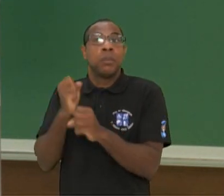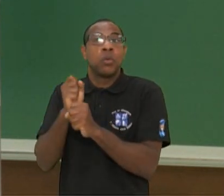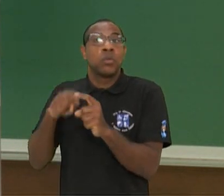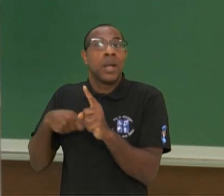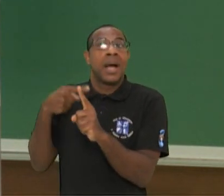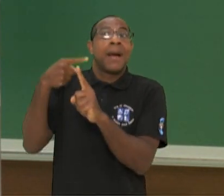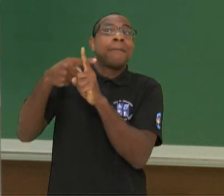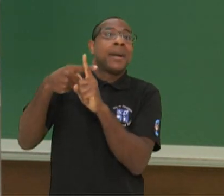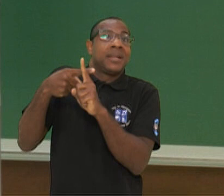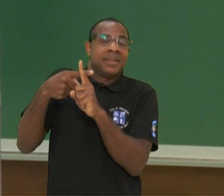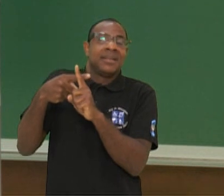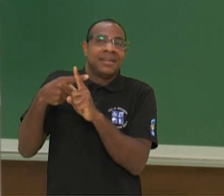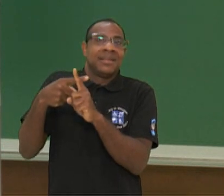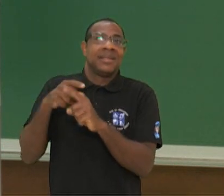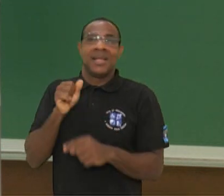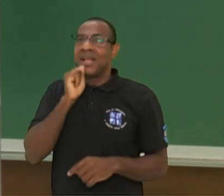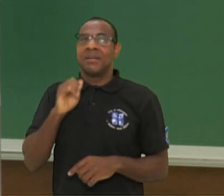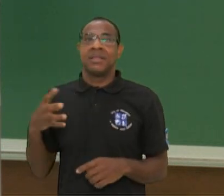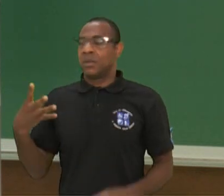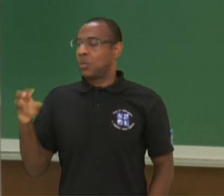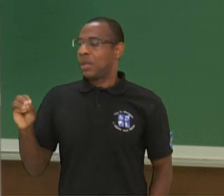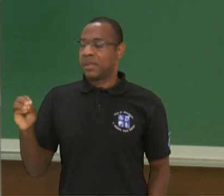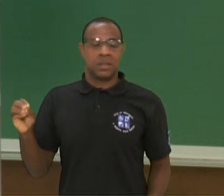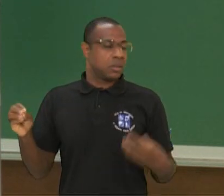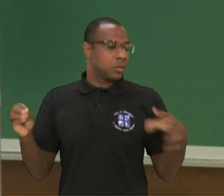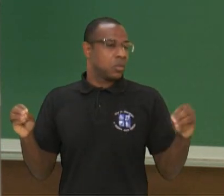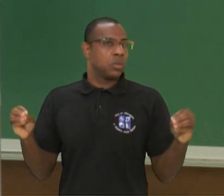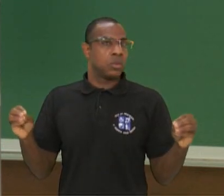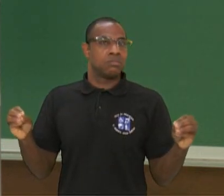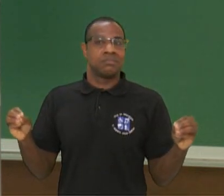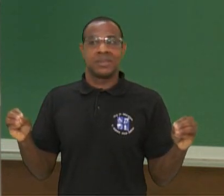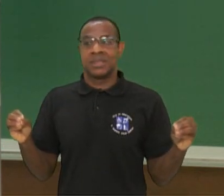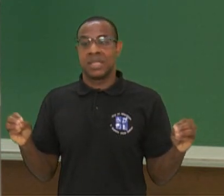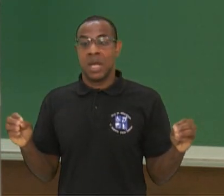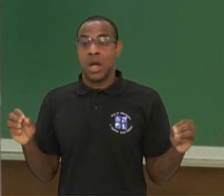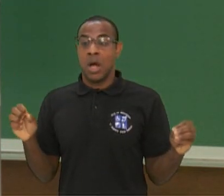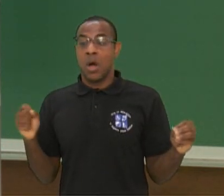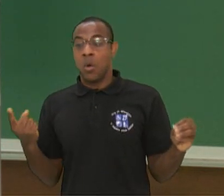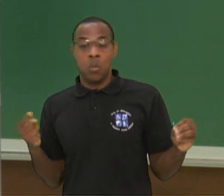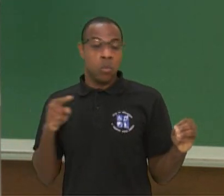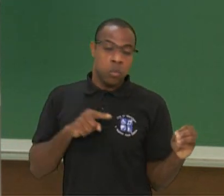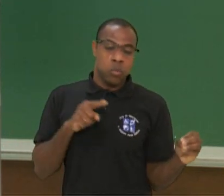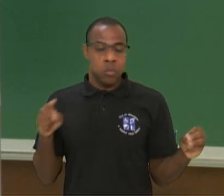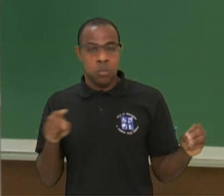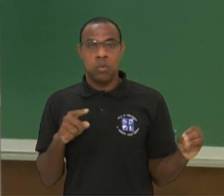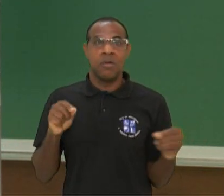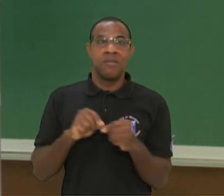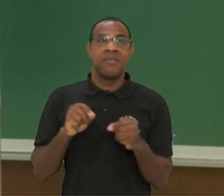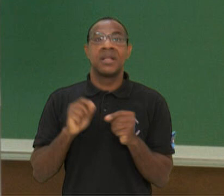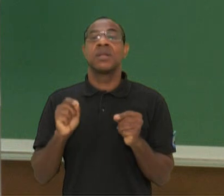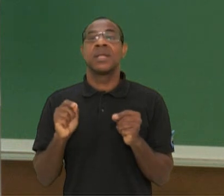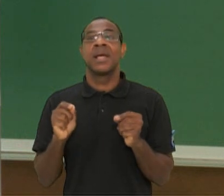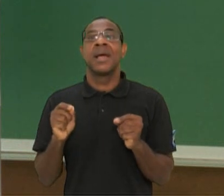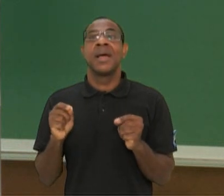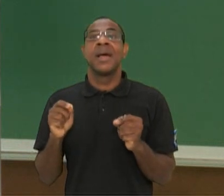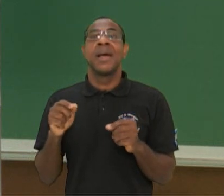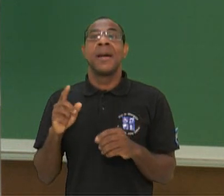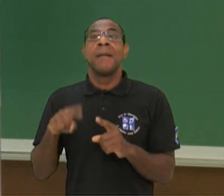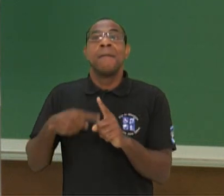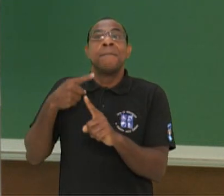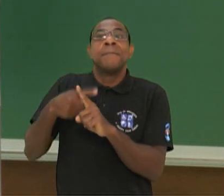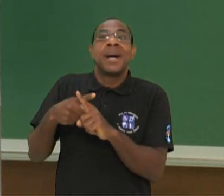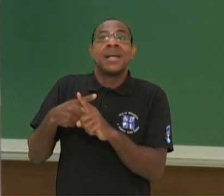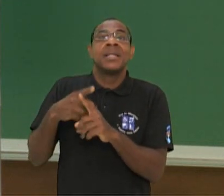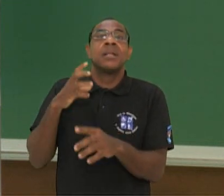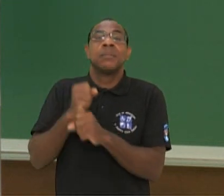40-40, um dos jogadores ele precisa fazer mais um ponto e a gente vai chamar isso de vantagem. Ele vai abrir uma vantagem